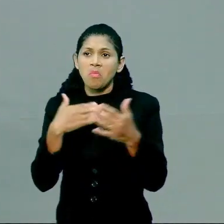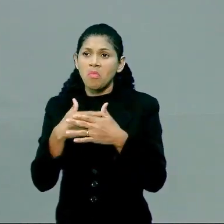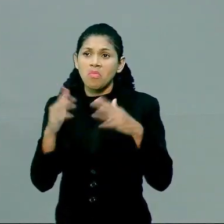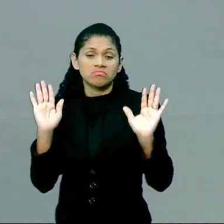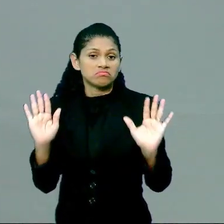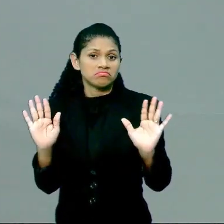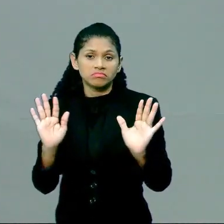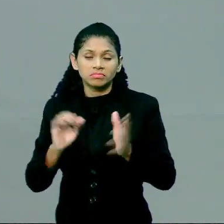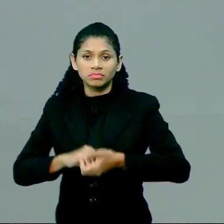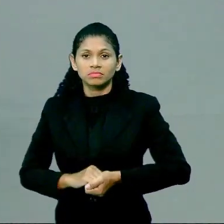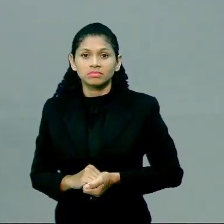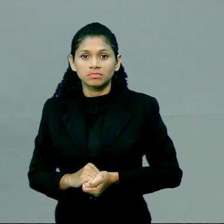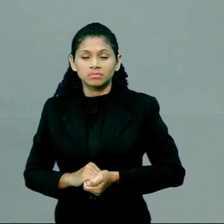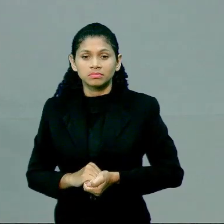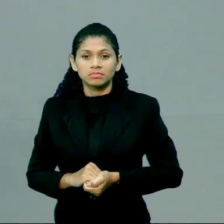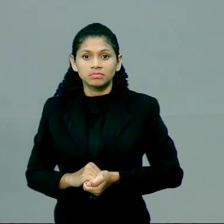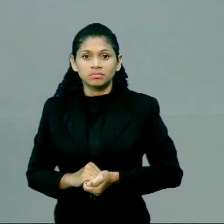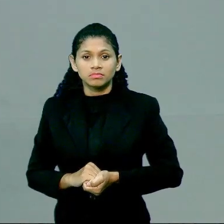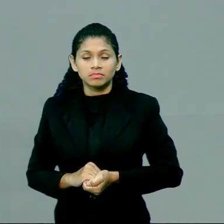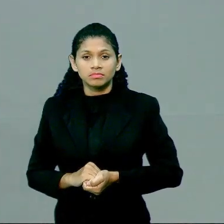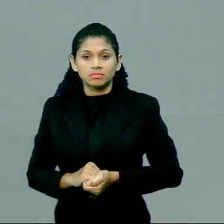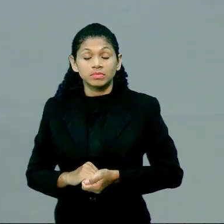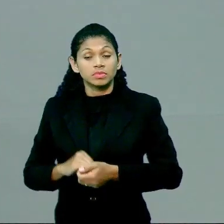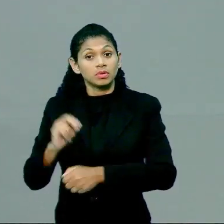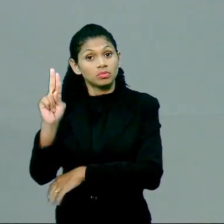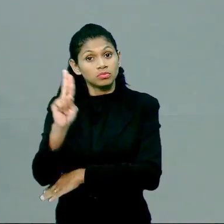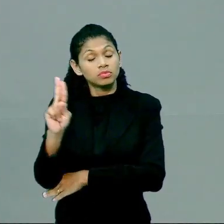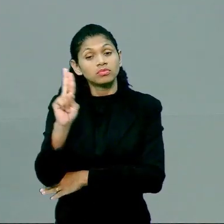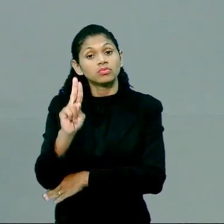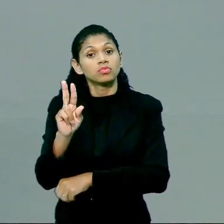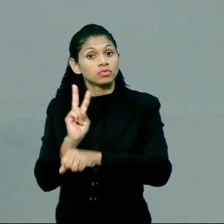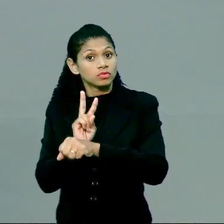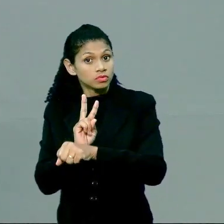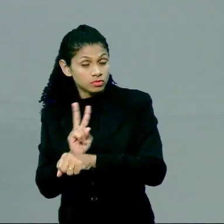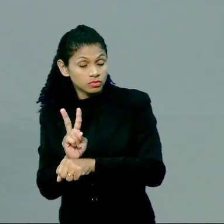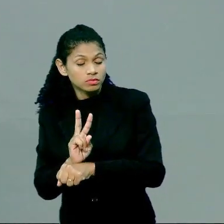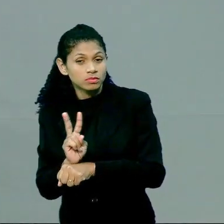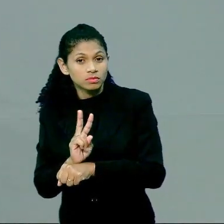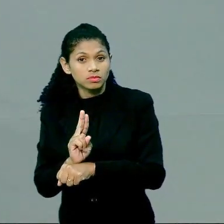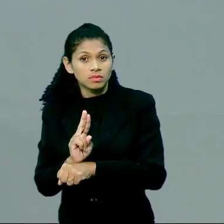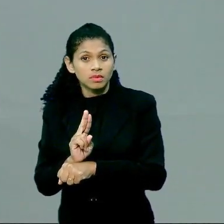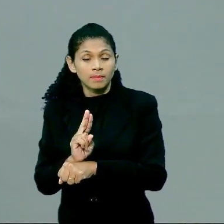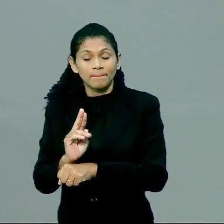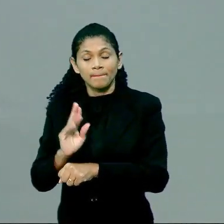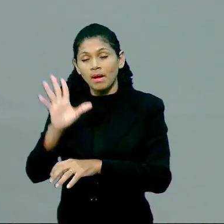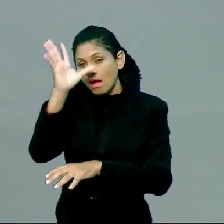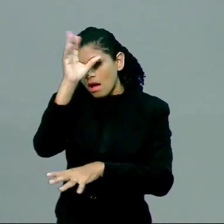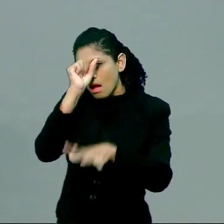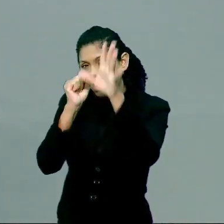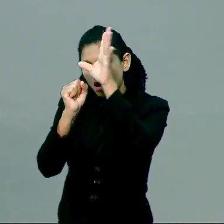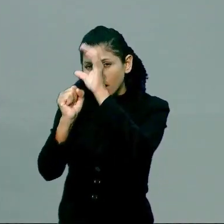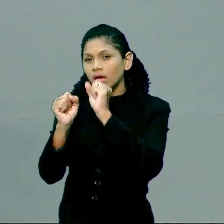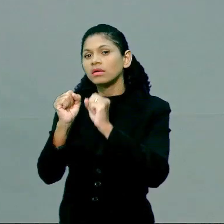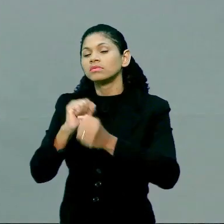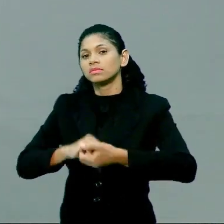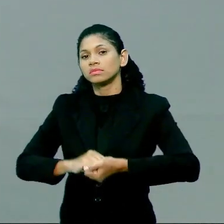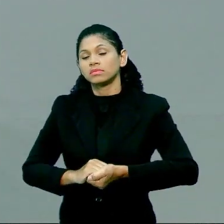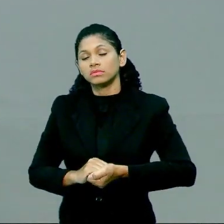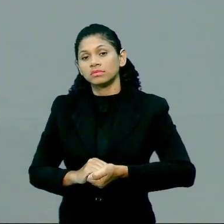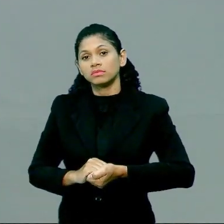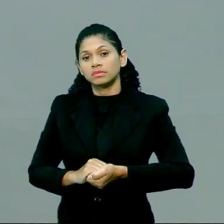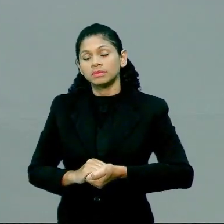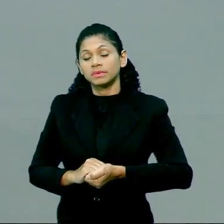não gosto nem eles gostam né mas eu uso esses vídeos para mim melhorar minha profissão para mim aprender é como você está assistindo aí as nossas